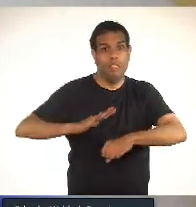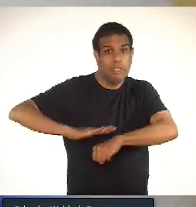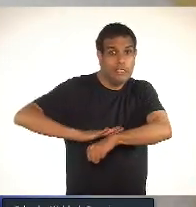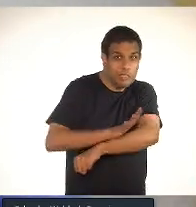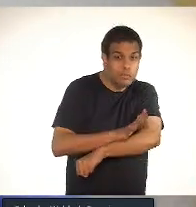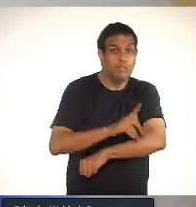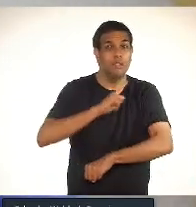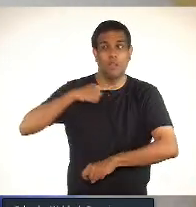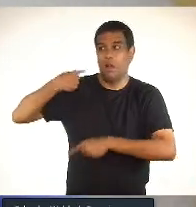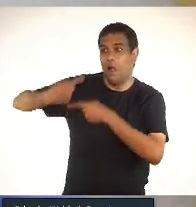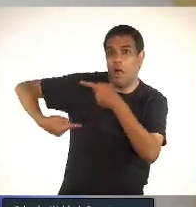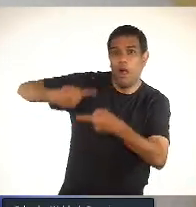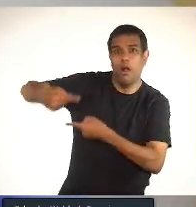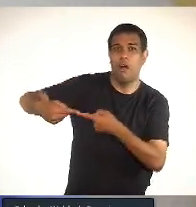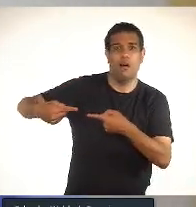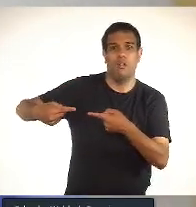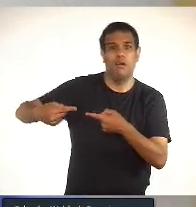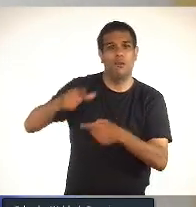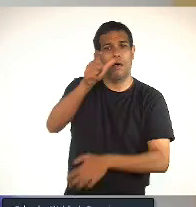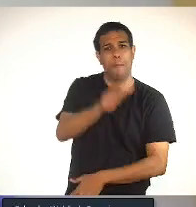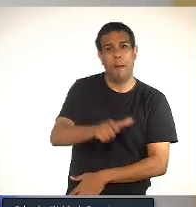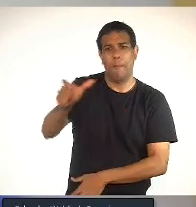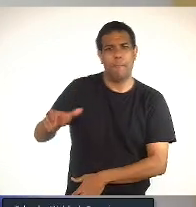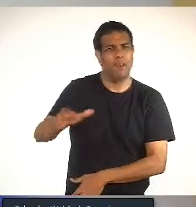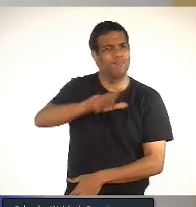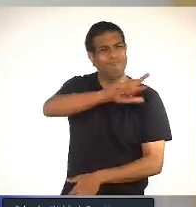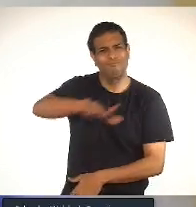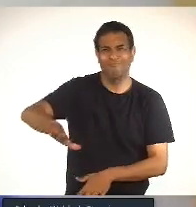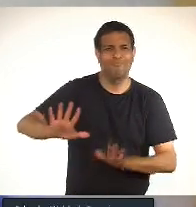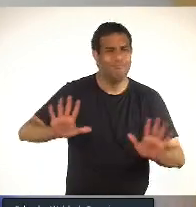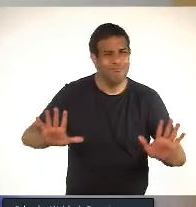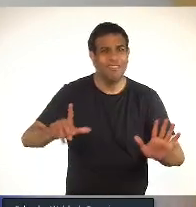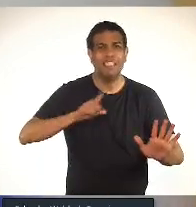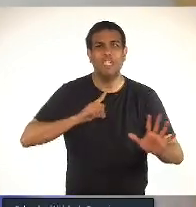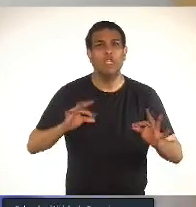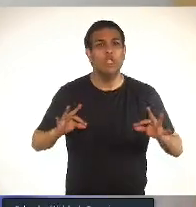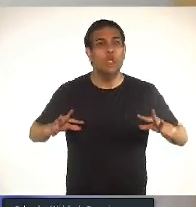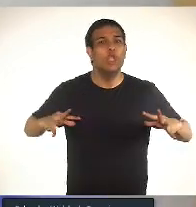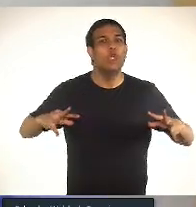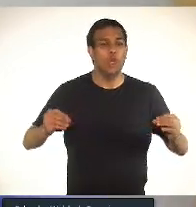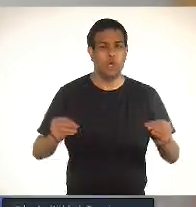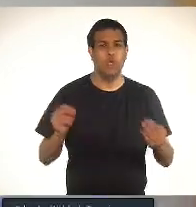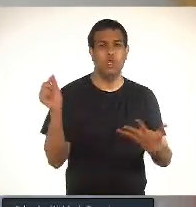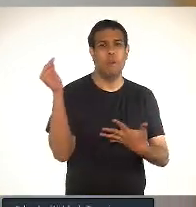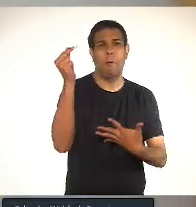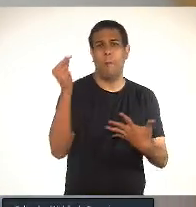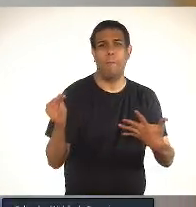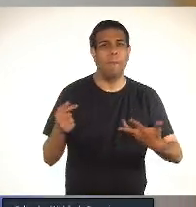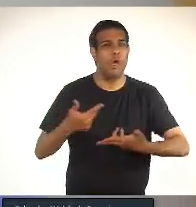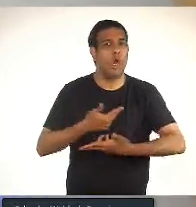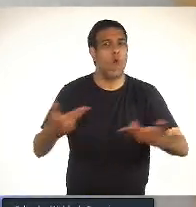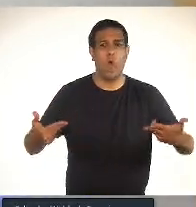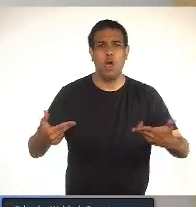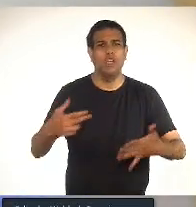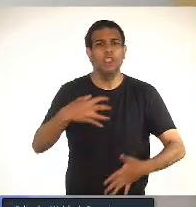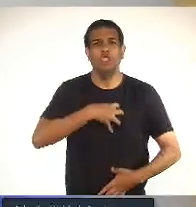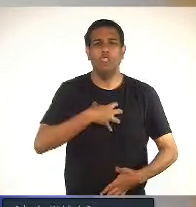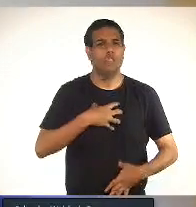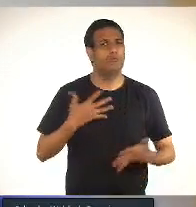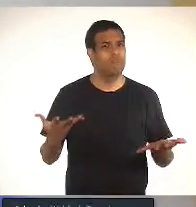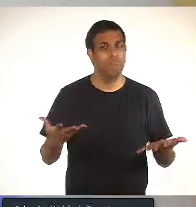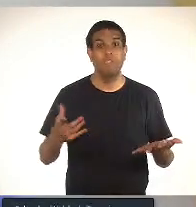uma prática apenas entre pessoas, entre indivíduos, entre sujeitos. Ele pode estar, e muitas vezes